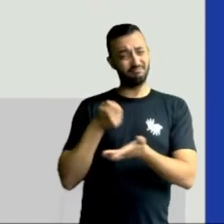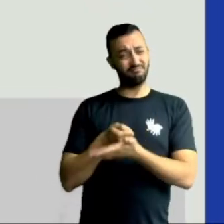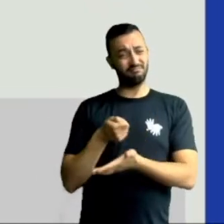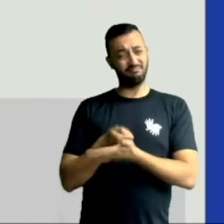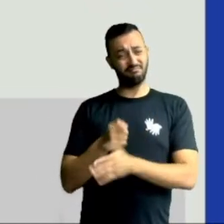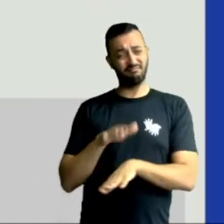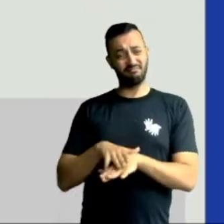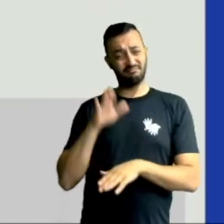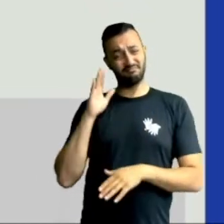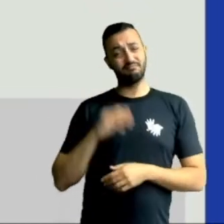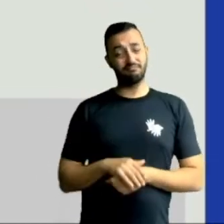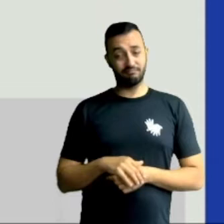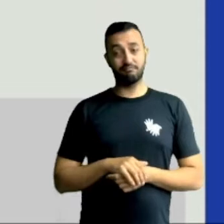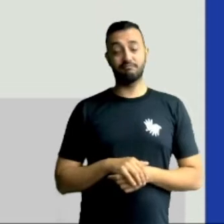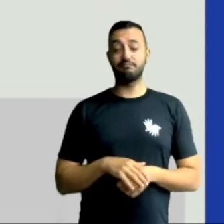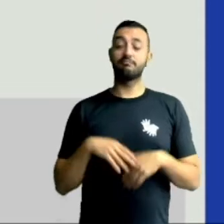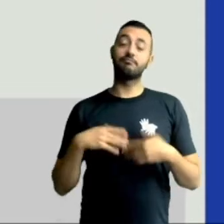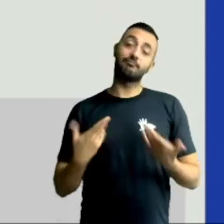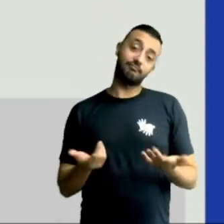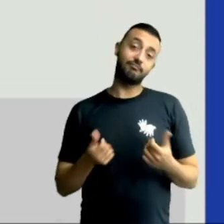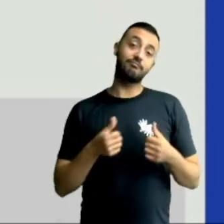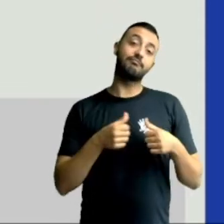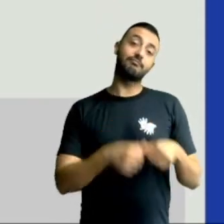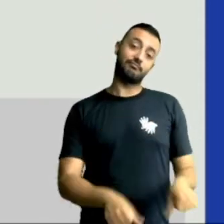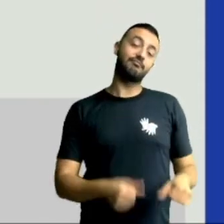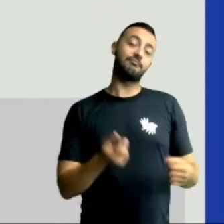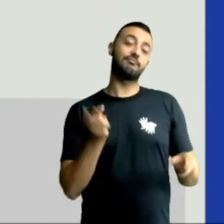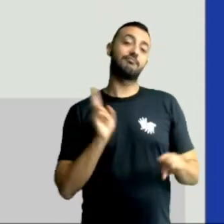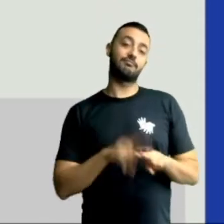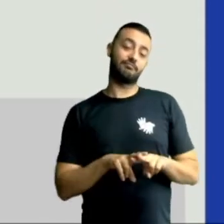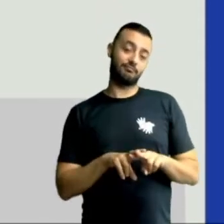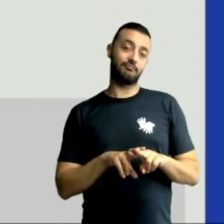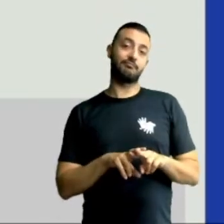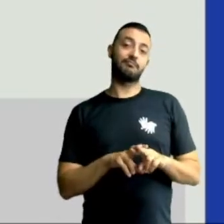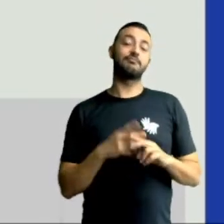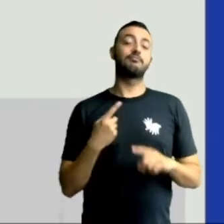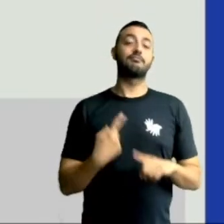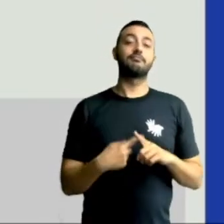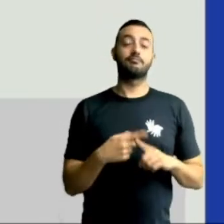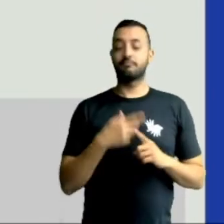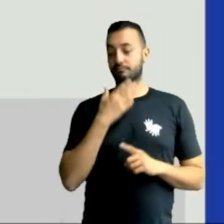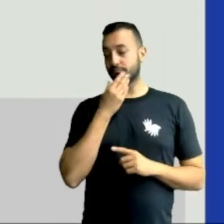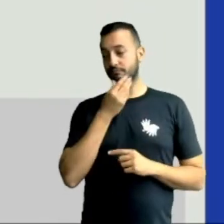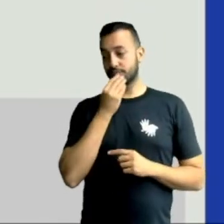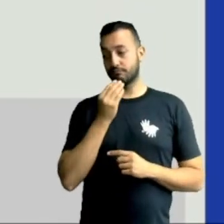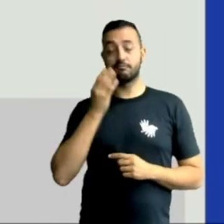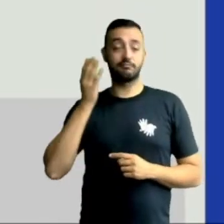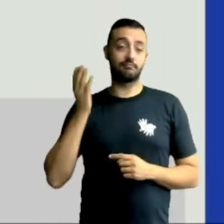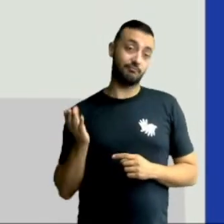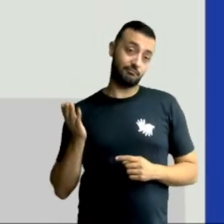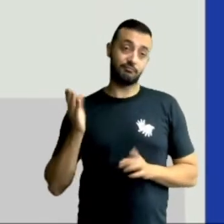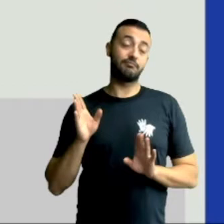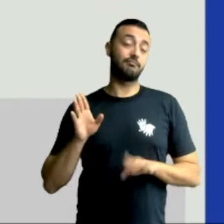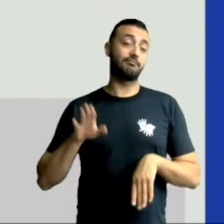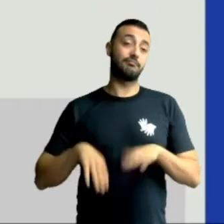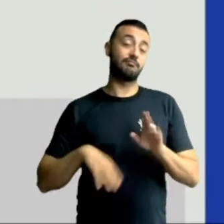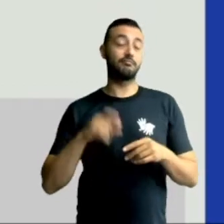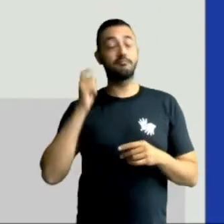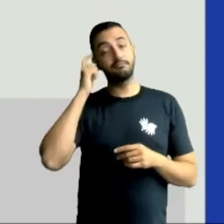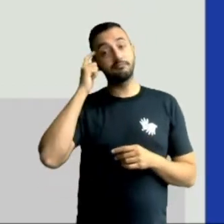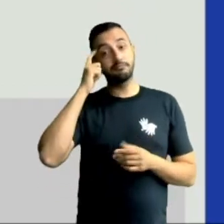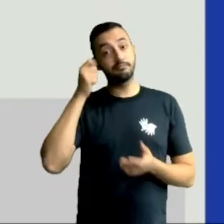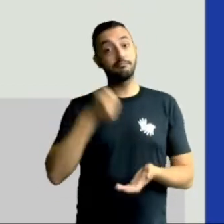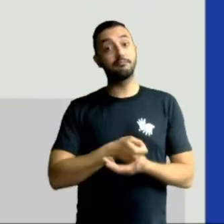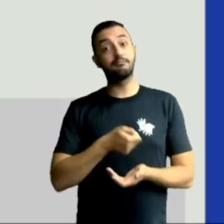mais exigentes. Foi bom que ela ficou lá presa, né? Porque ele, talvez, ou achou ela